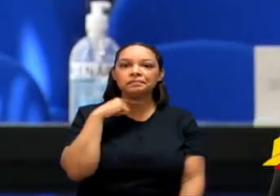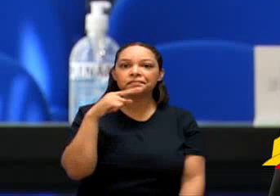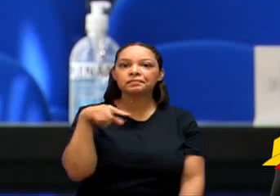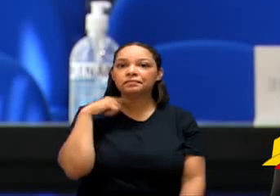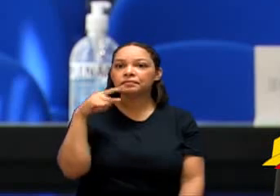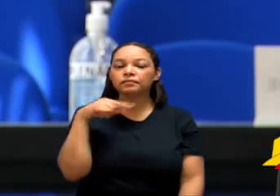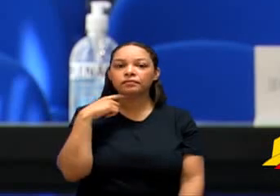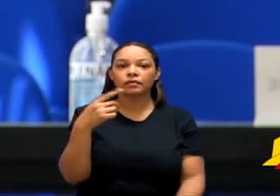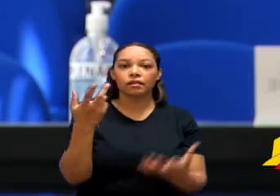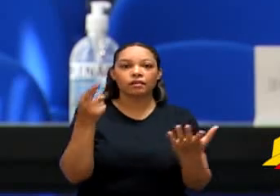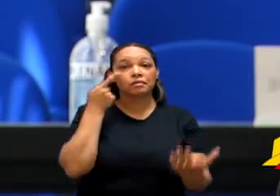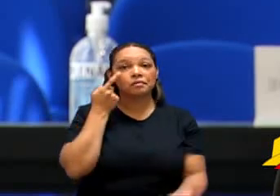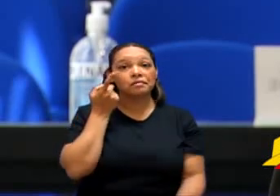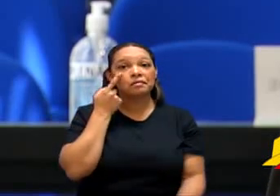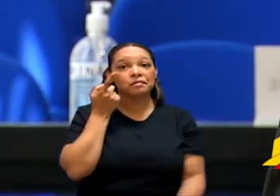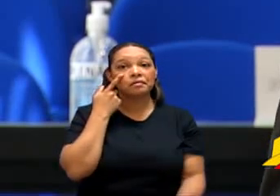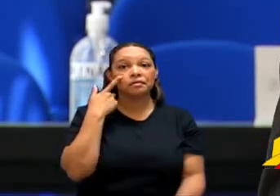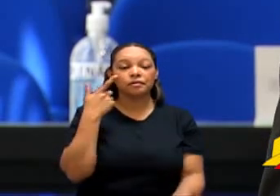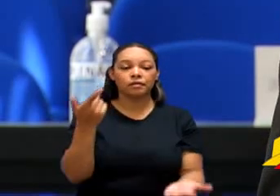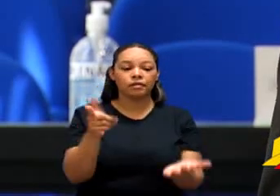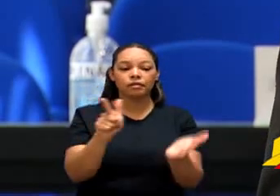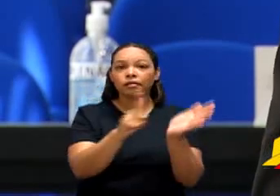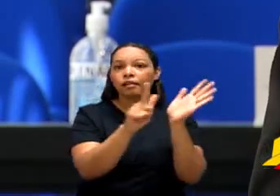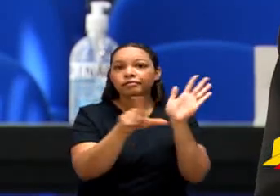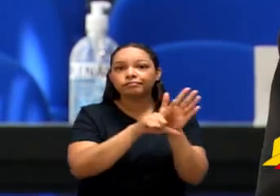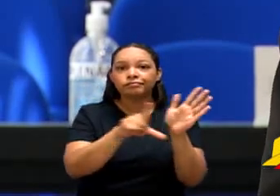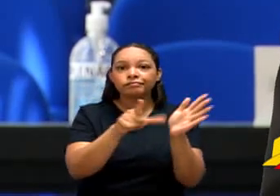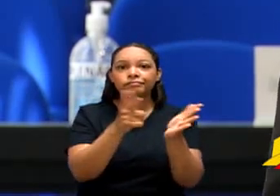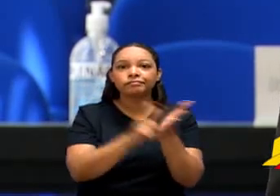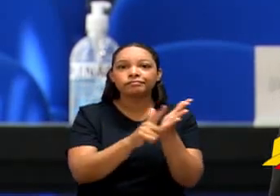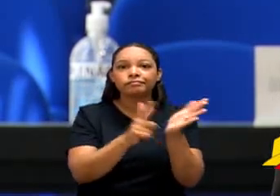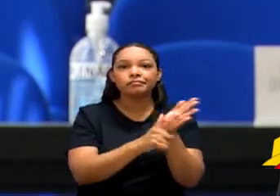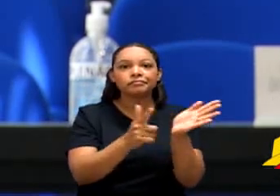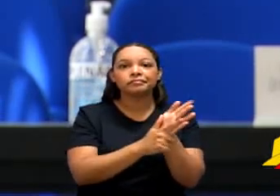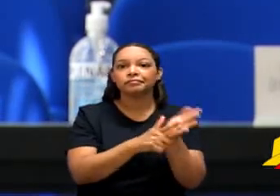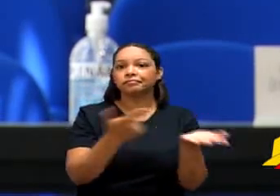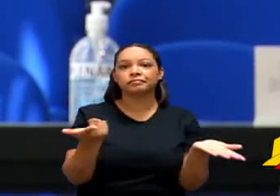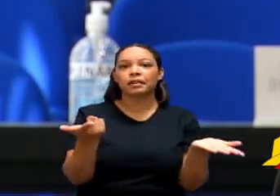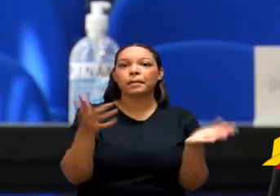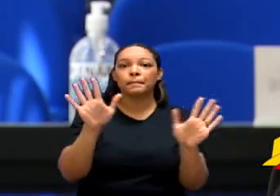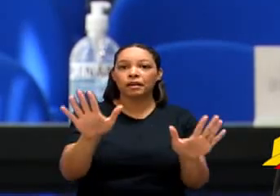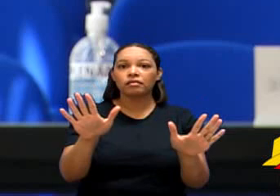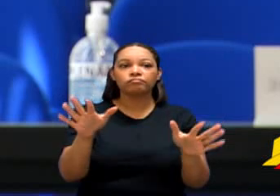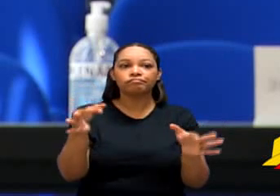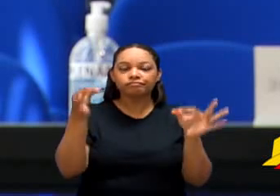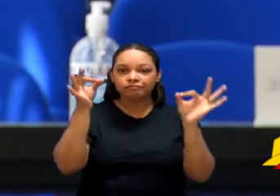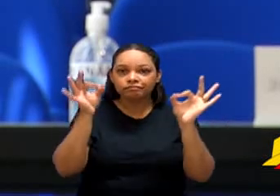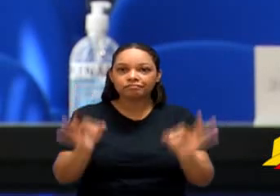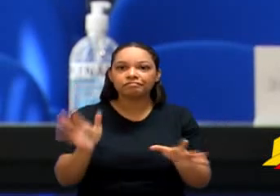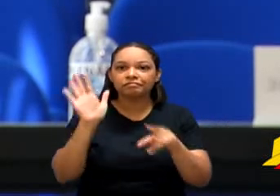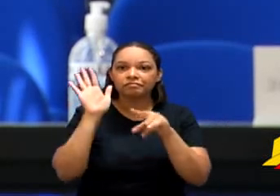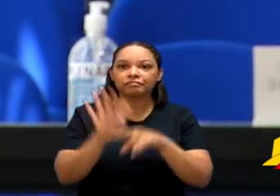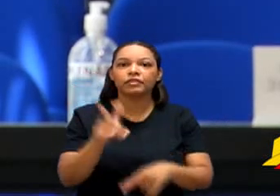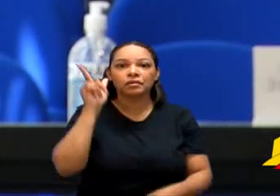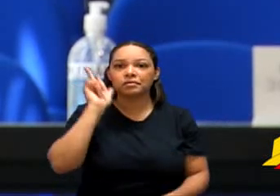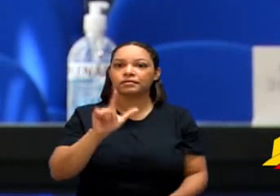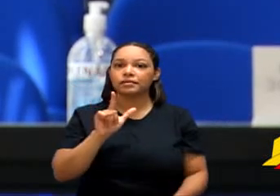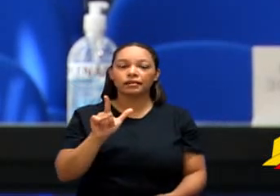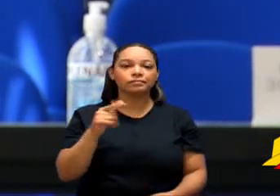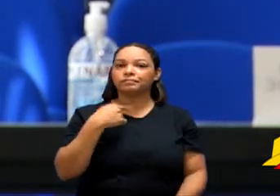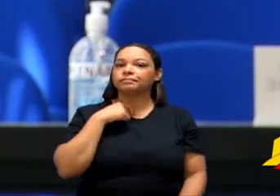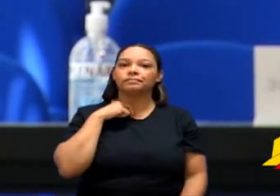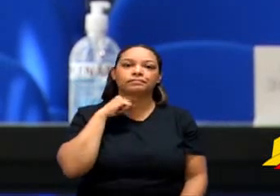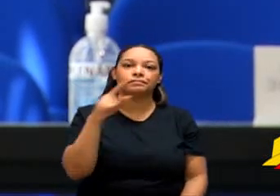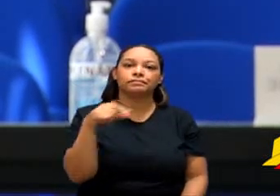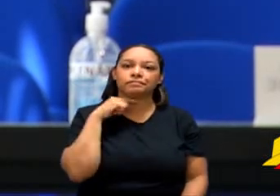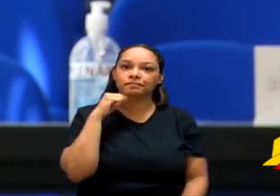coisas no papel, assim, na fala, mas na execução a gente fica aí aguardando a boa vontade